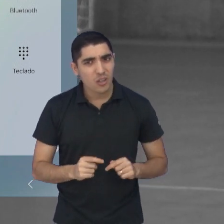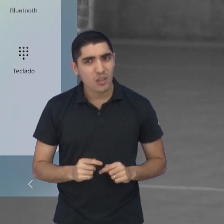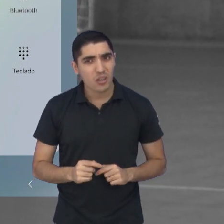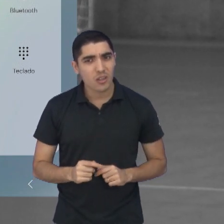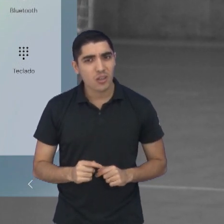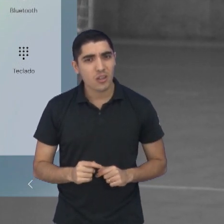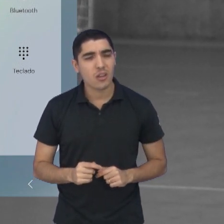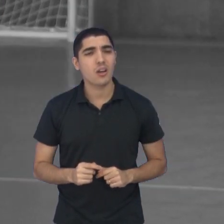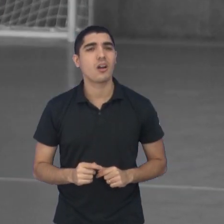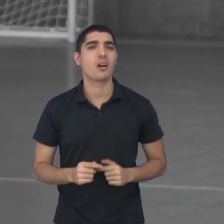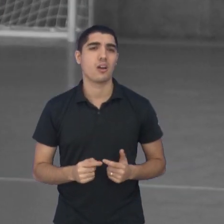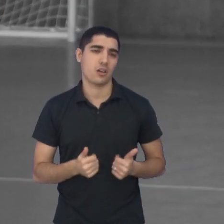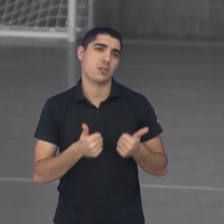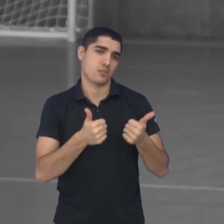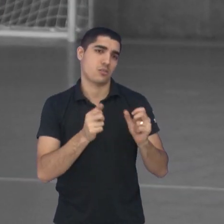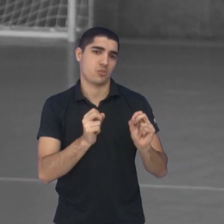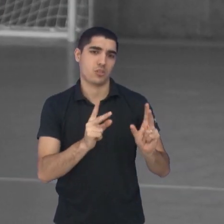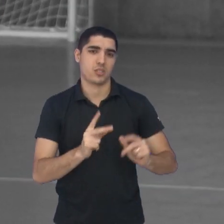Ah, beleza.